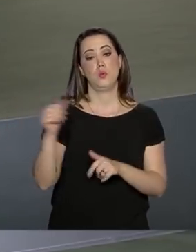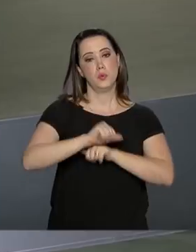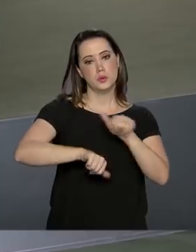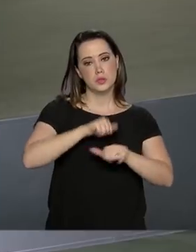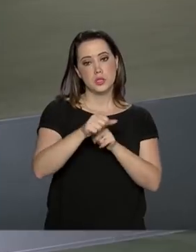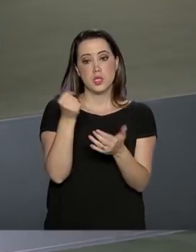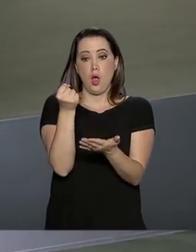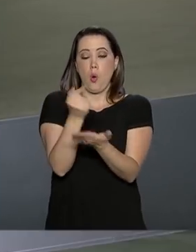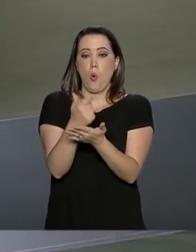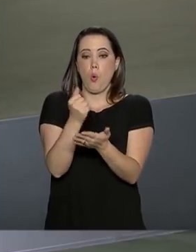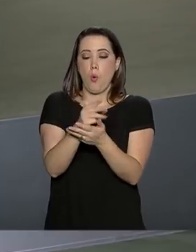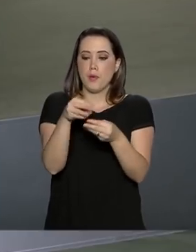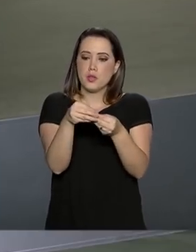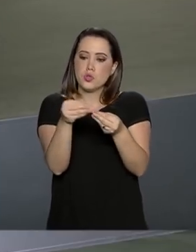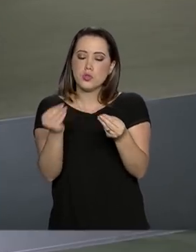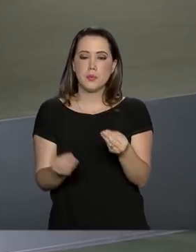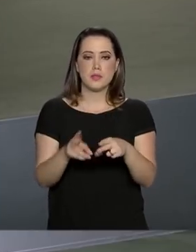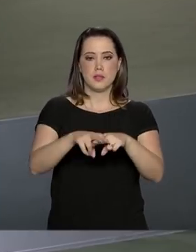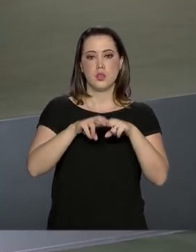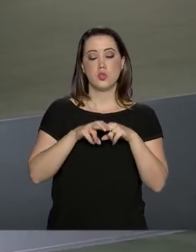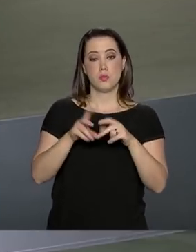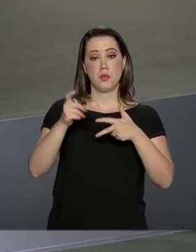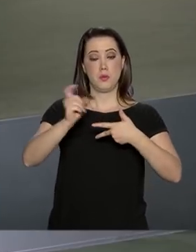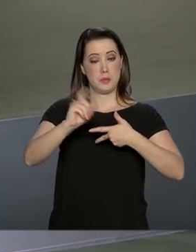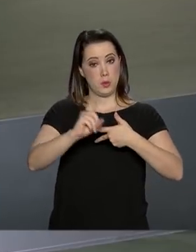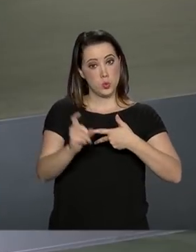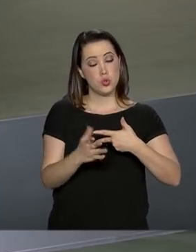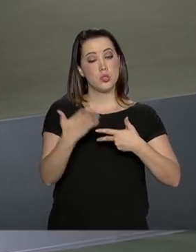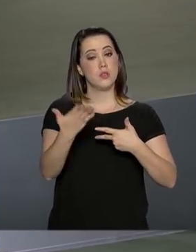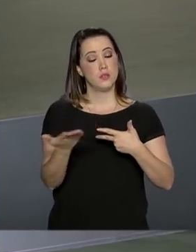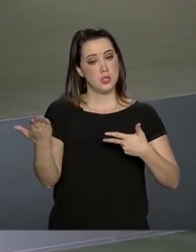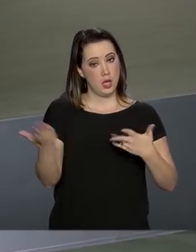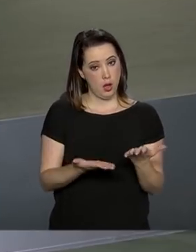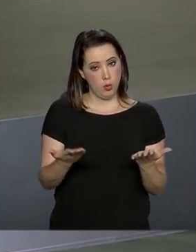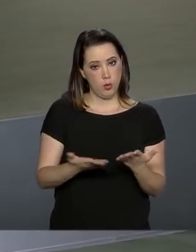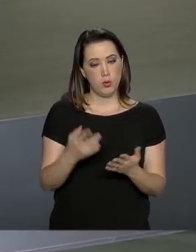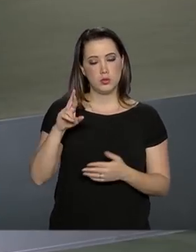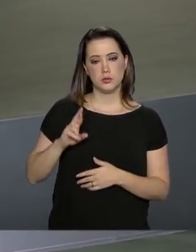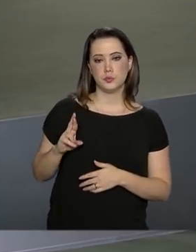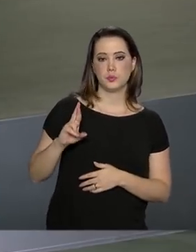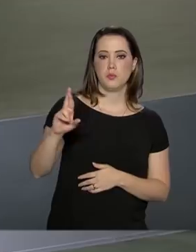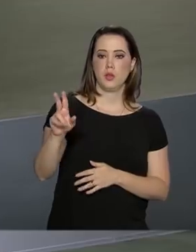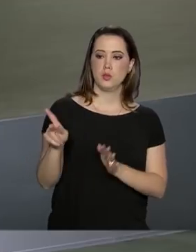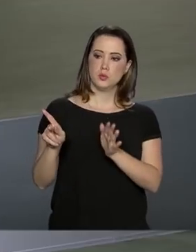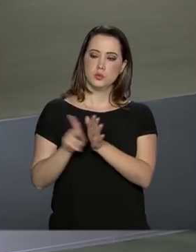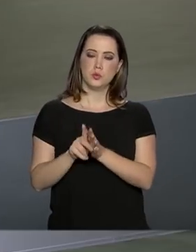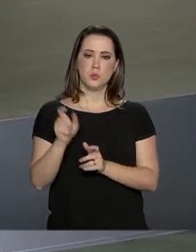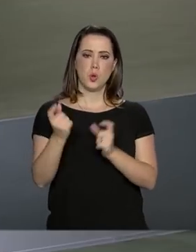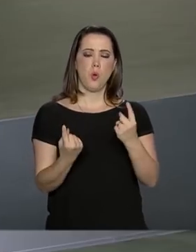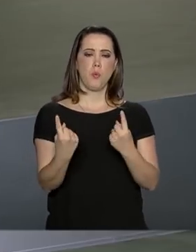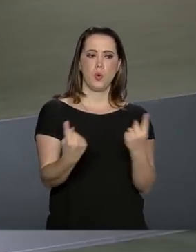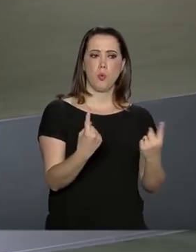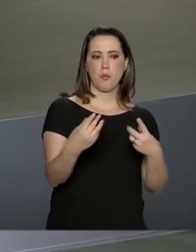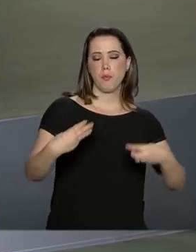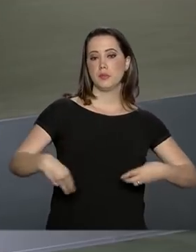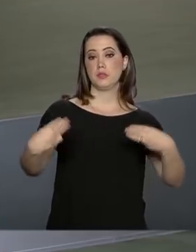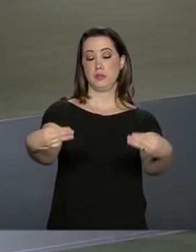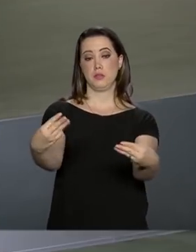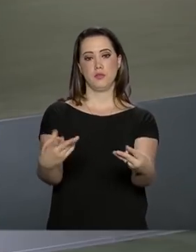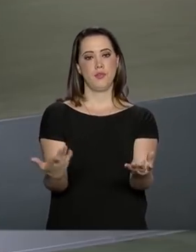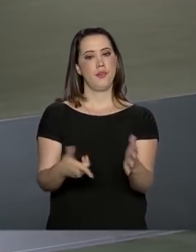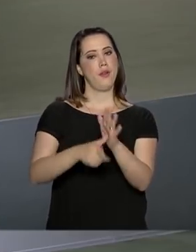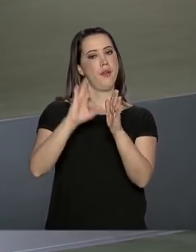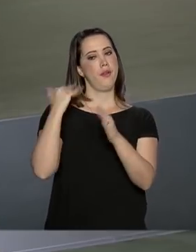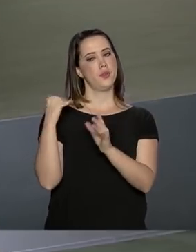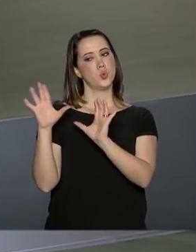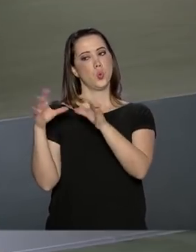compra de passagens aéreas por parte do Executivo, que passa a ser de responsabilidade dos respectivos ministérios e não